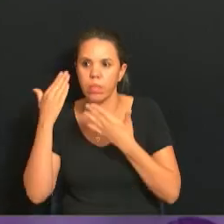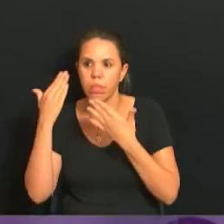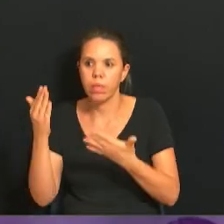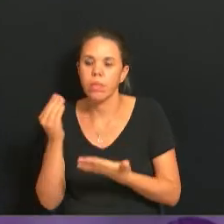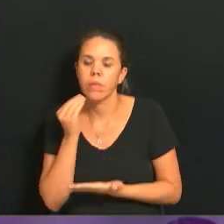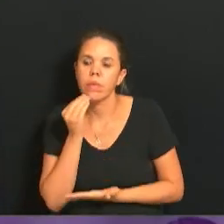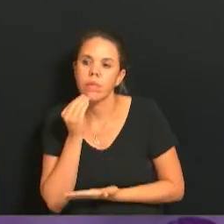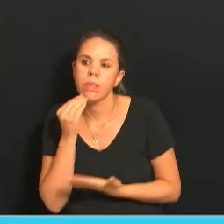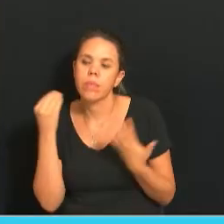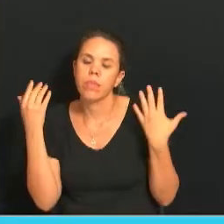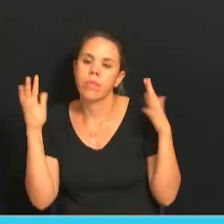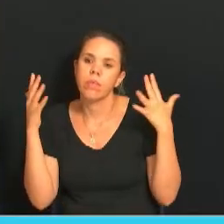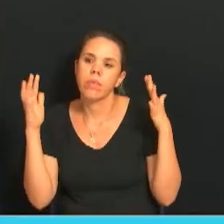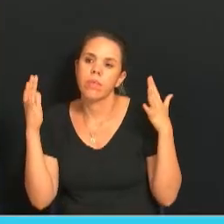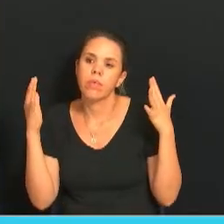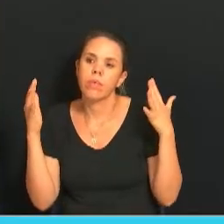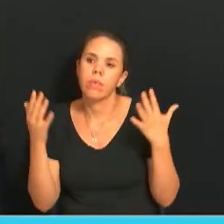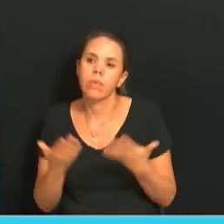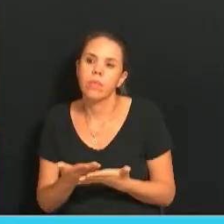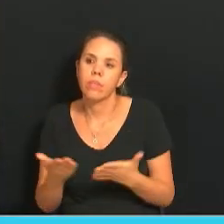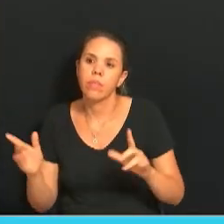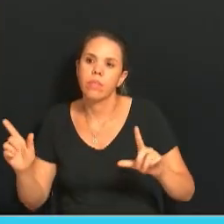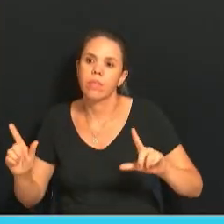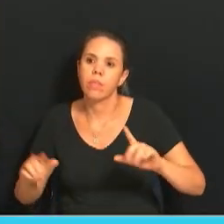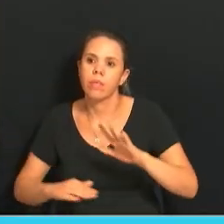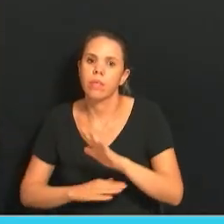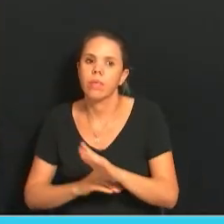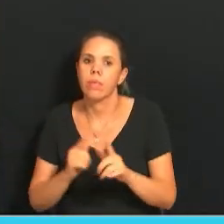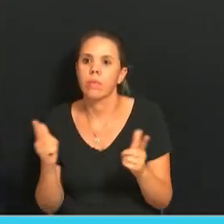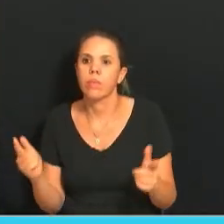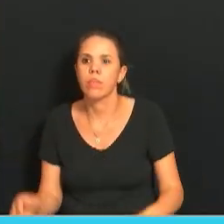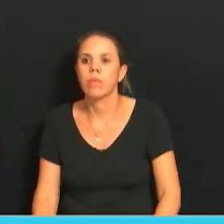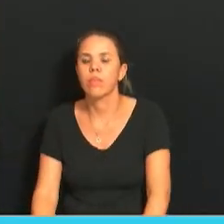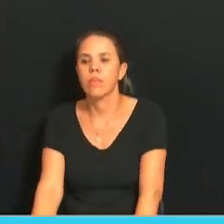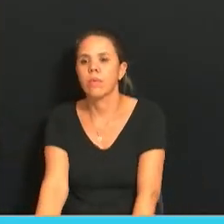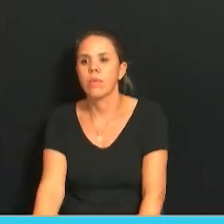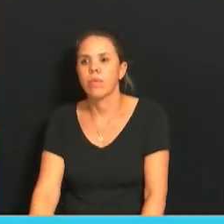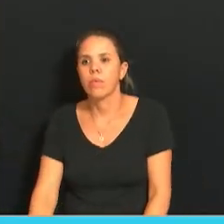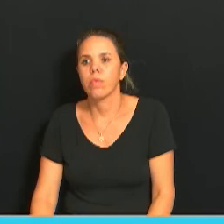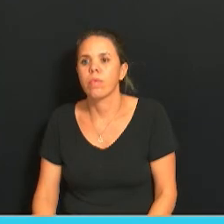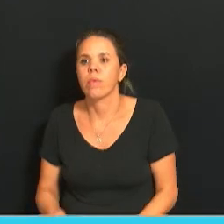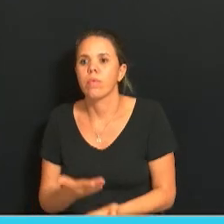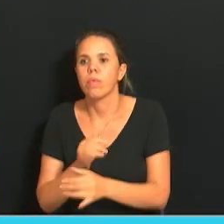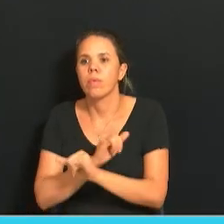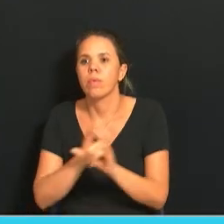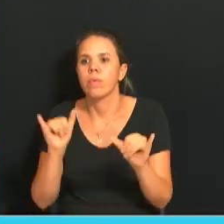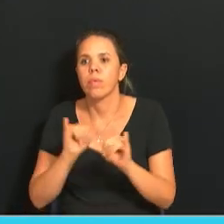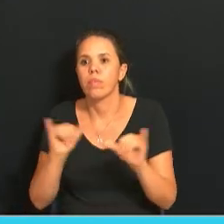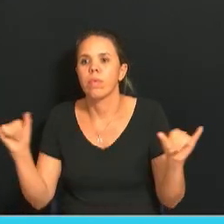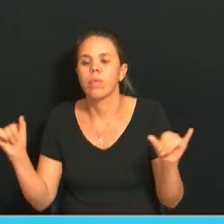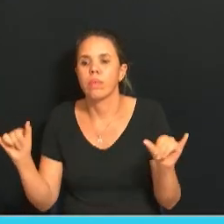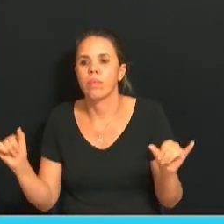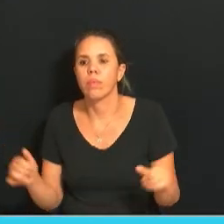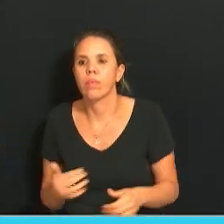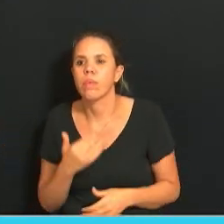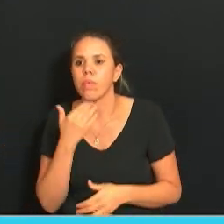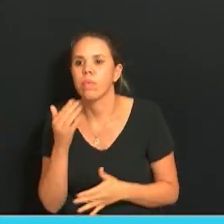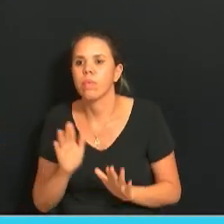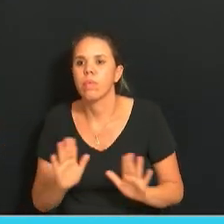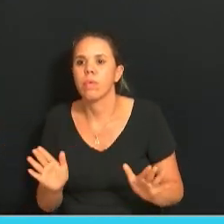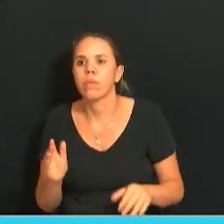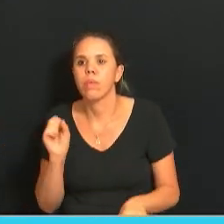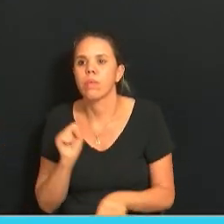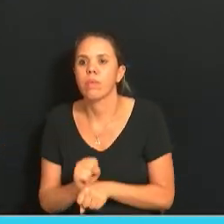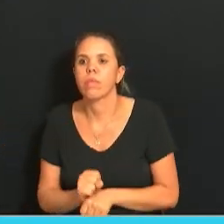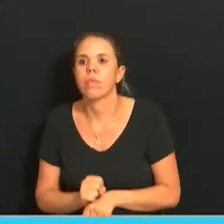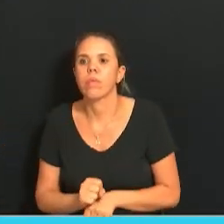oportunidade, parabenizo a vocês também da imprensa, porque não fossem vocês divulgar isso, não valeria nem a pena eu parar de fazer o